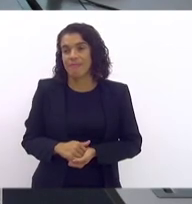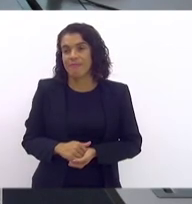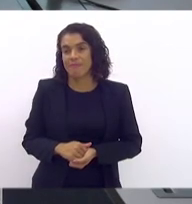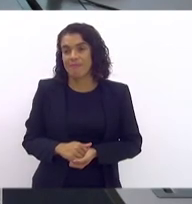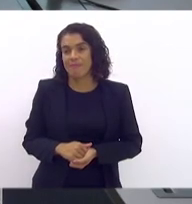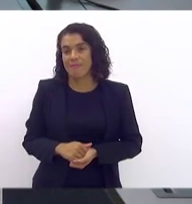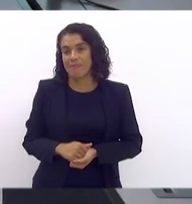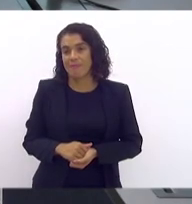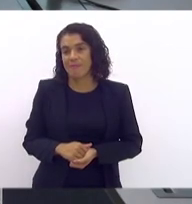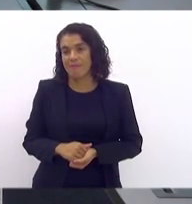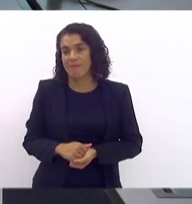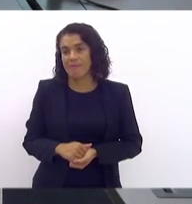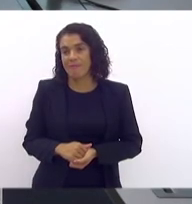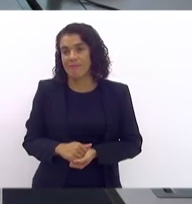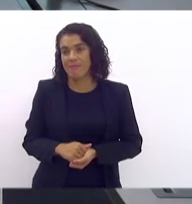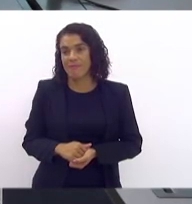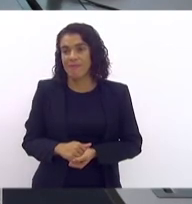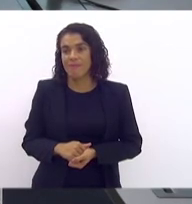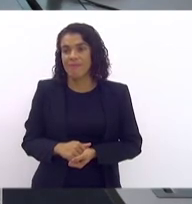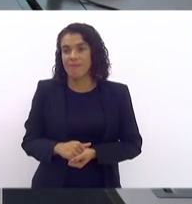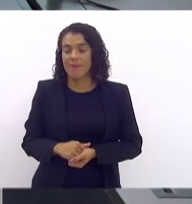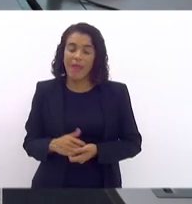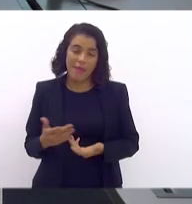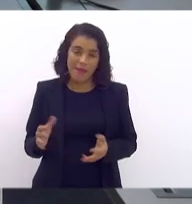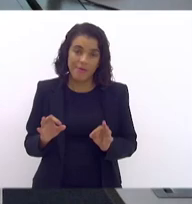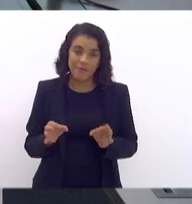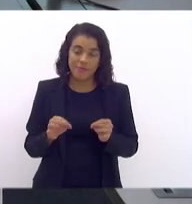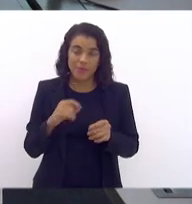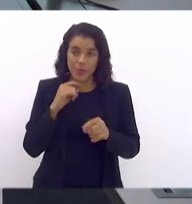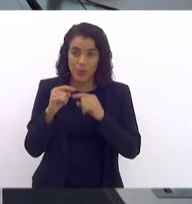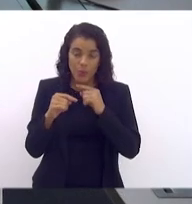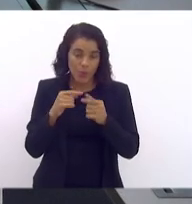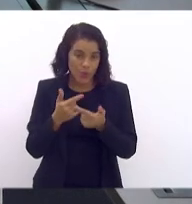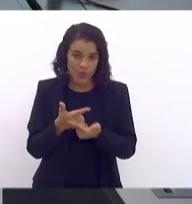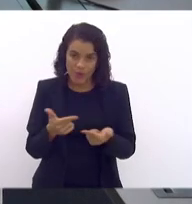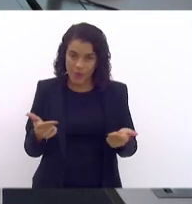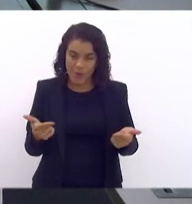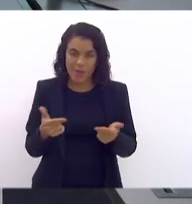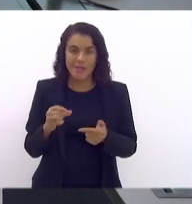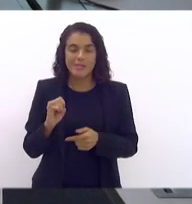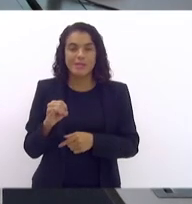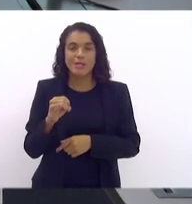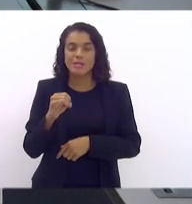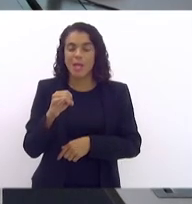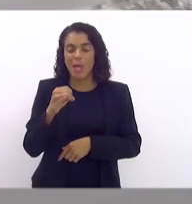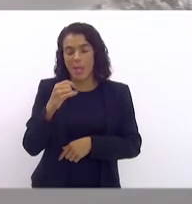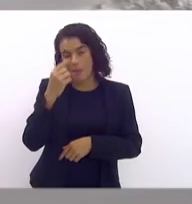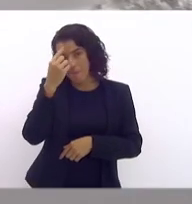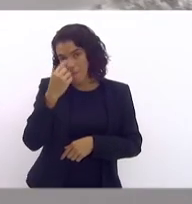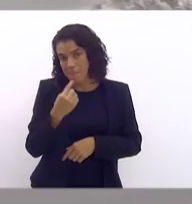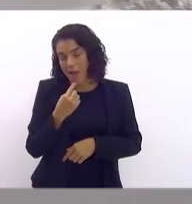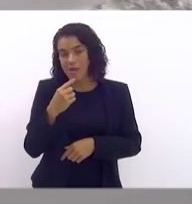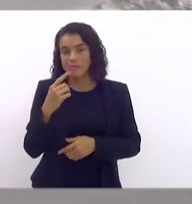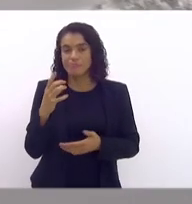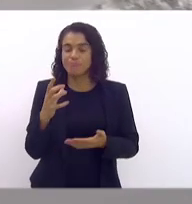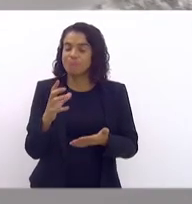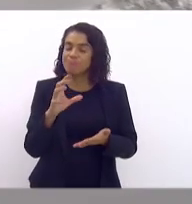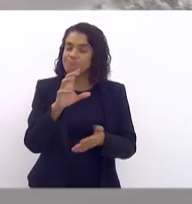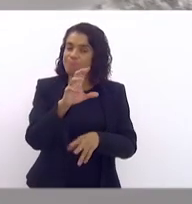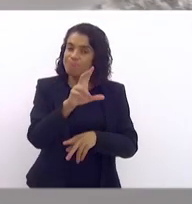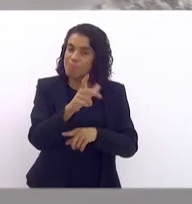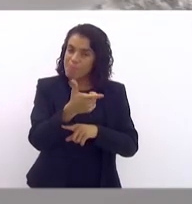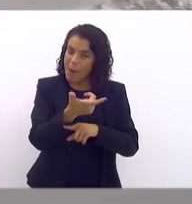eh Sem dúvida né seja a imagem captada nas redes sociais sejam imagens também